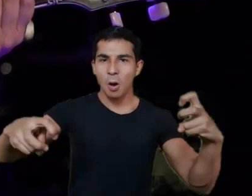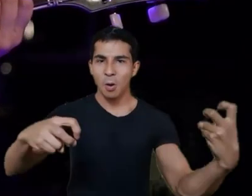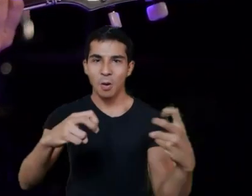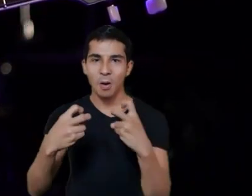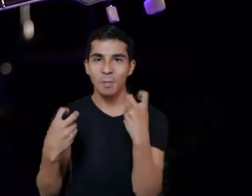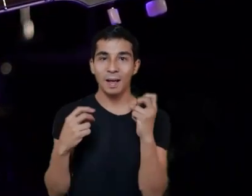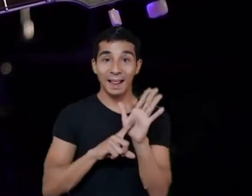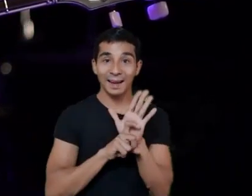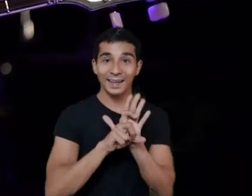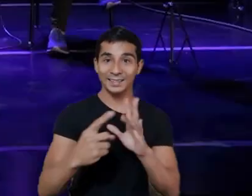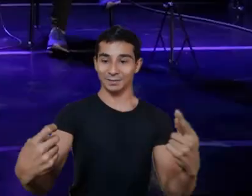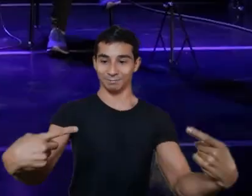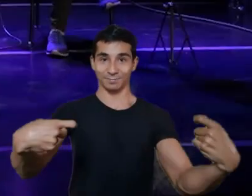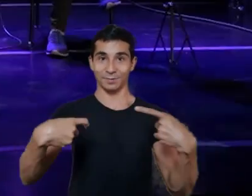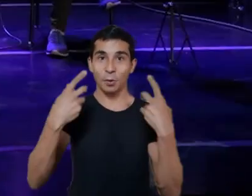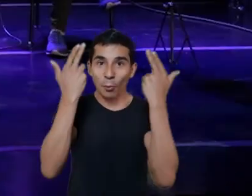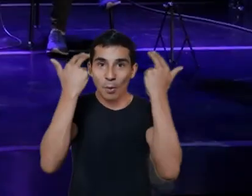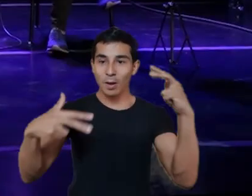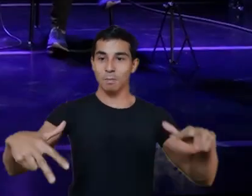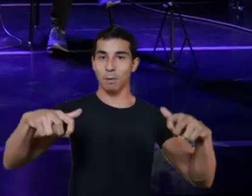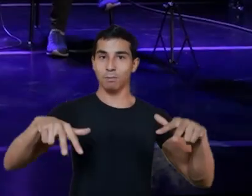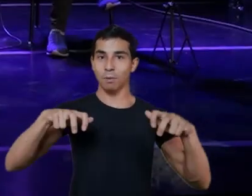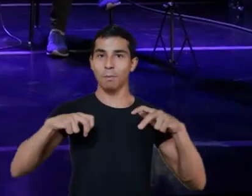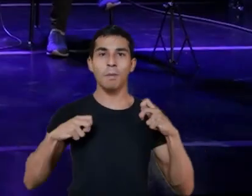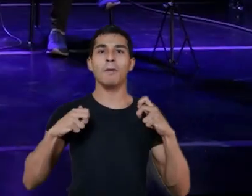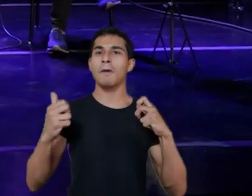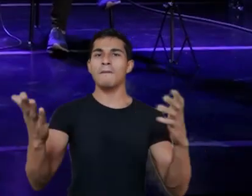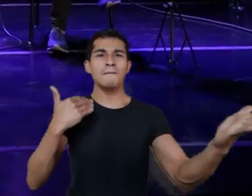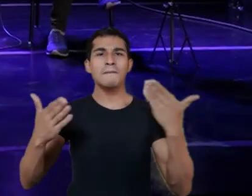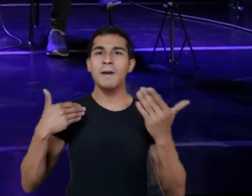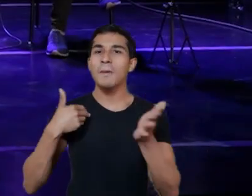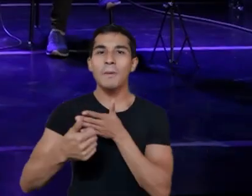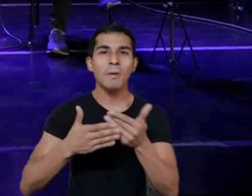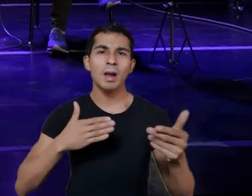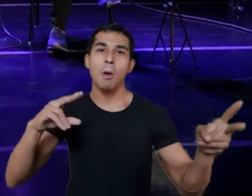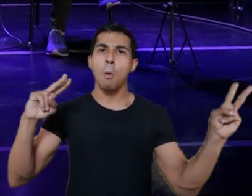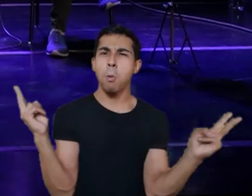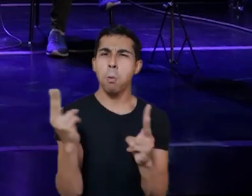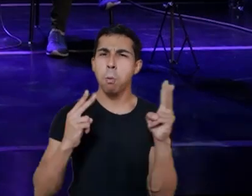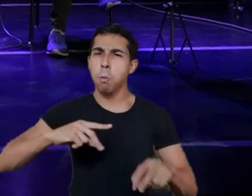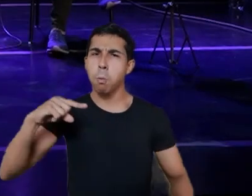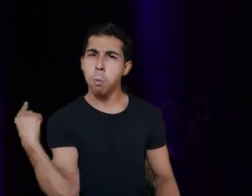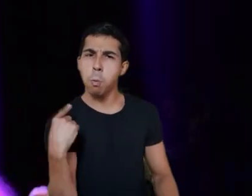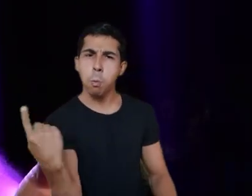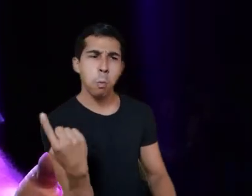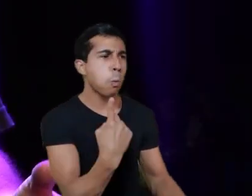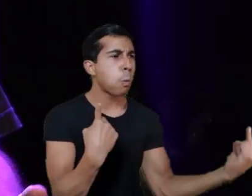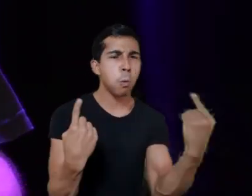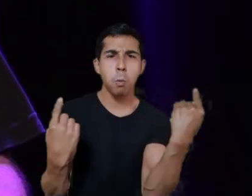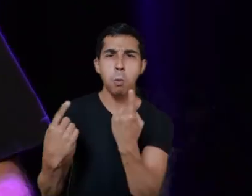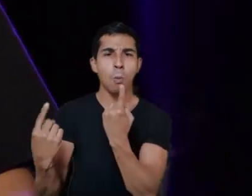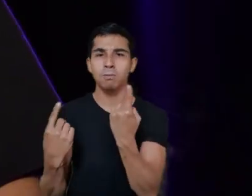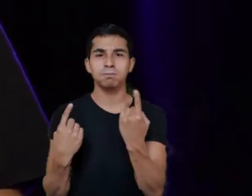coelhos e os sacrifícios. Que venham os murmúrios dos ventos e dos labirintos, que